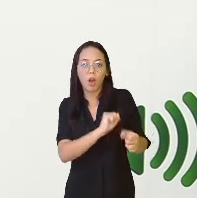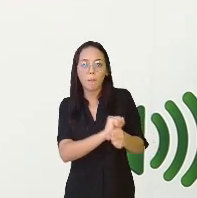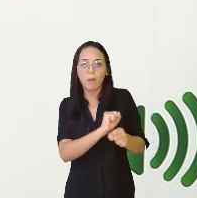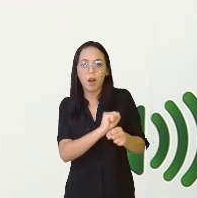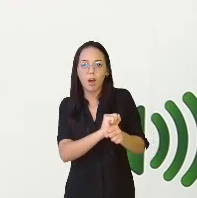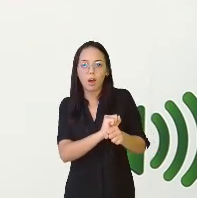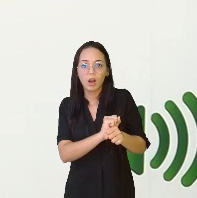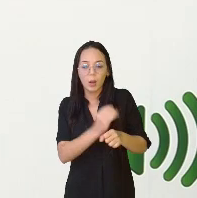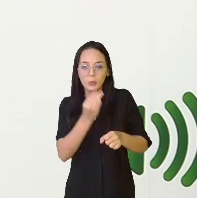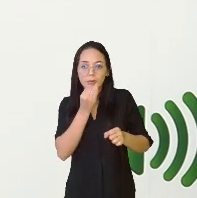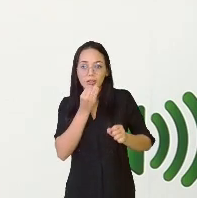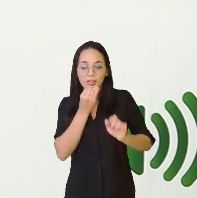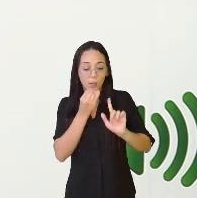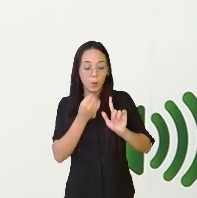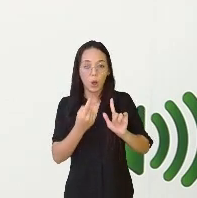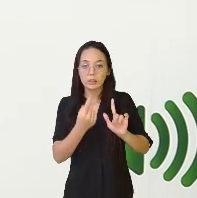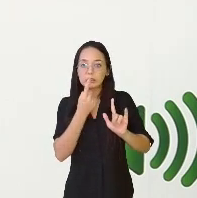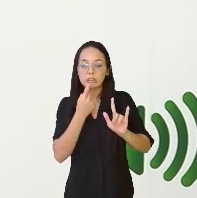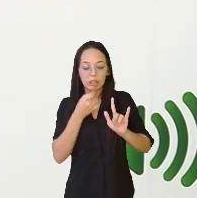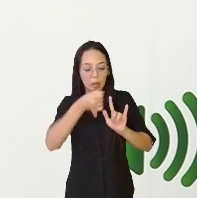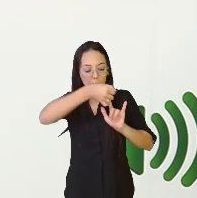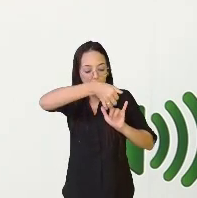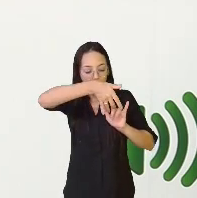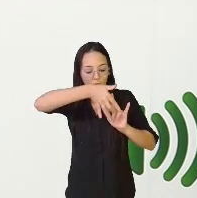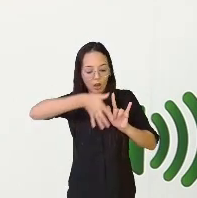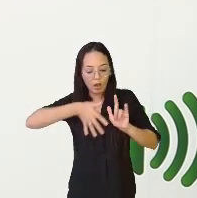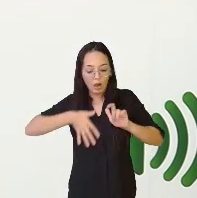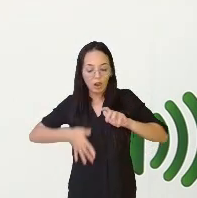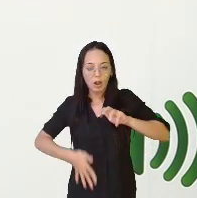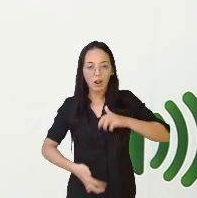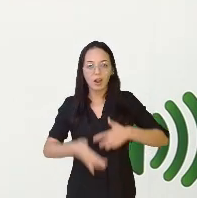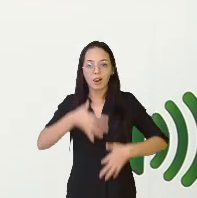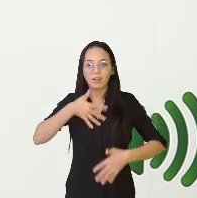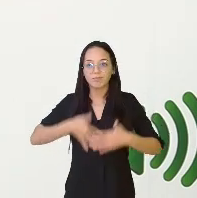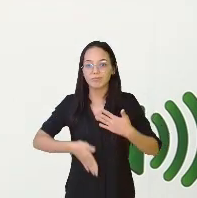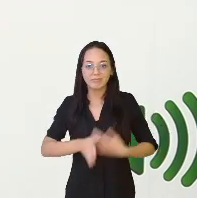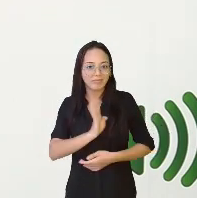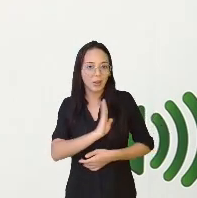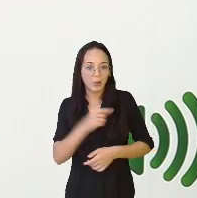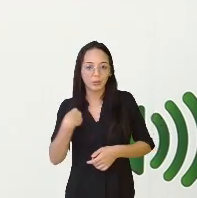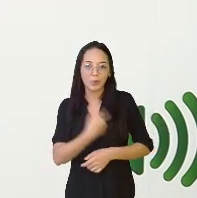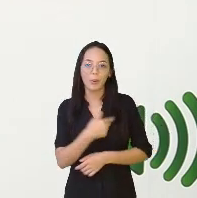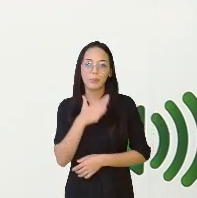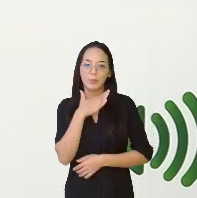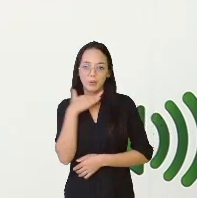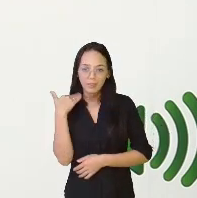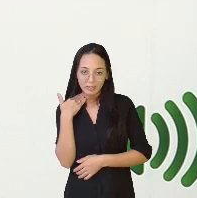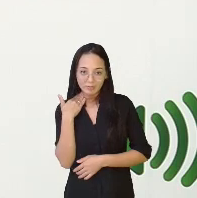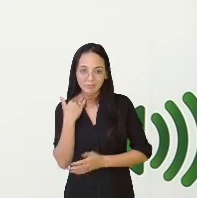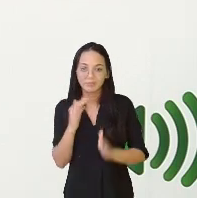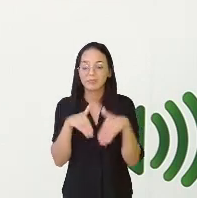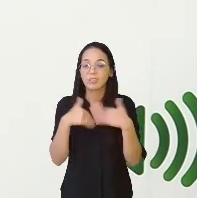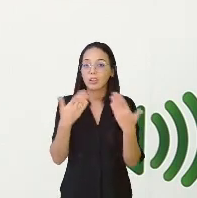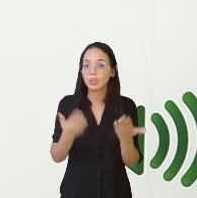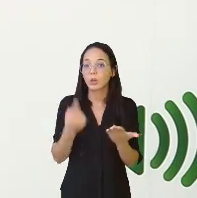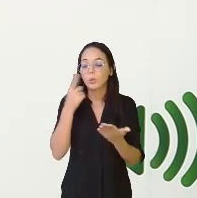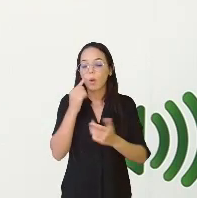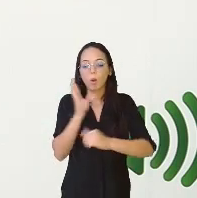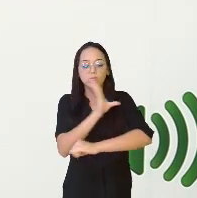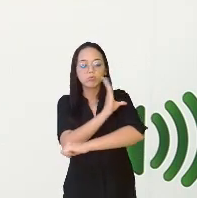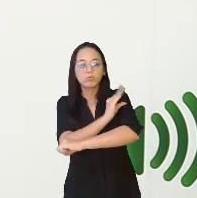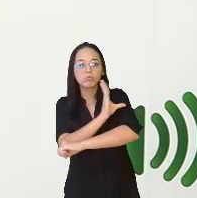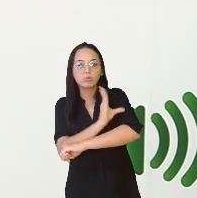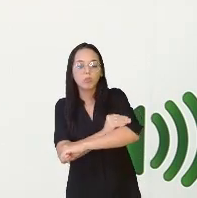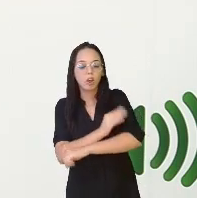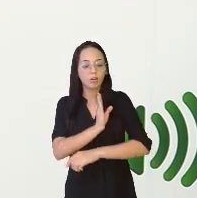faz o nosso sangue circular. Se ele para, vai dar ruim pra gente, né? Essa parte